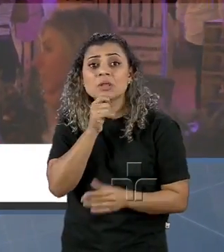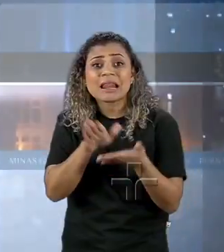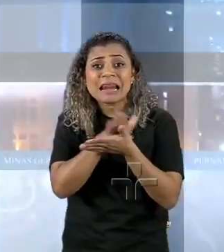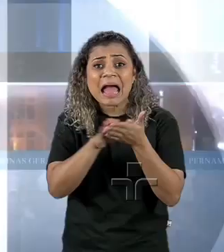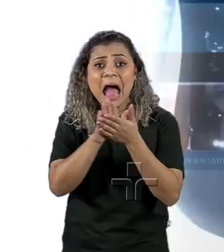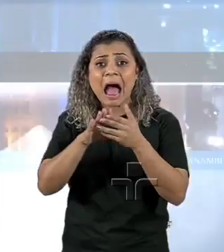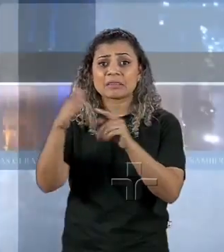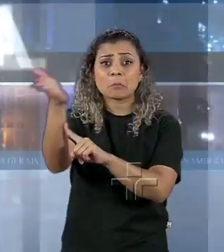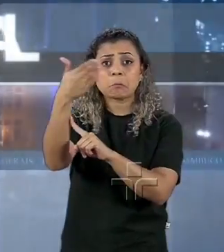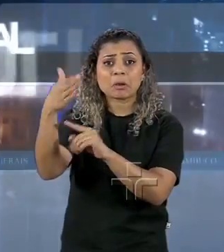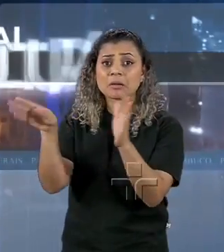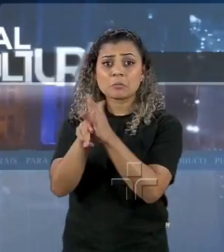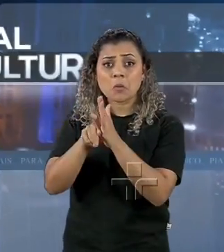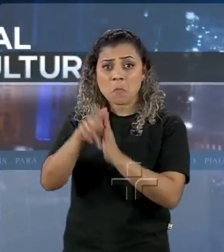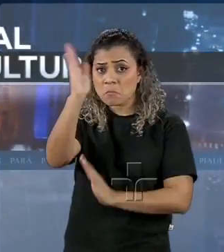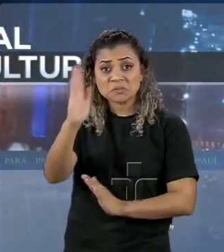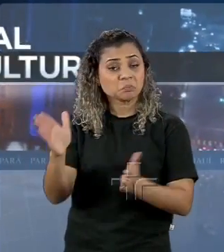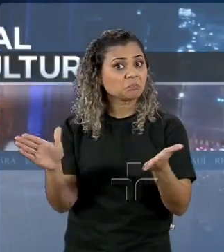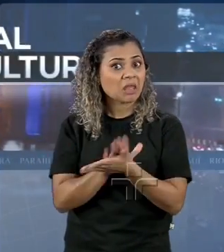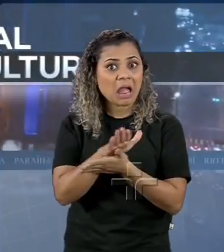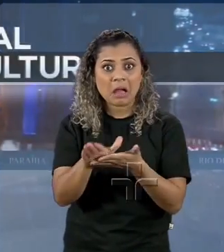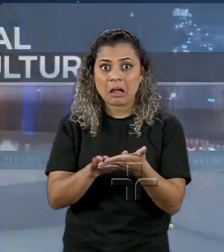verde-amarela.